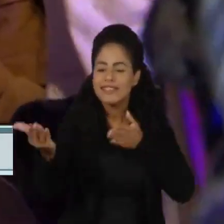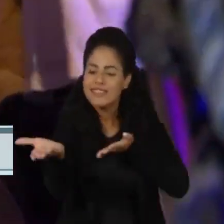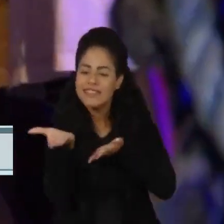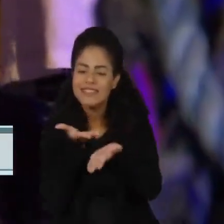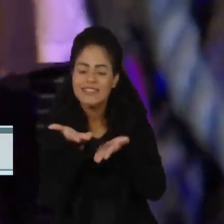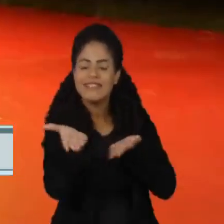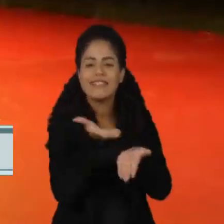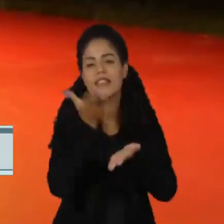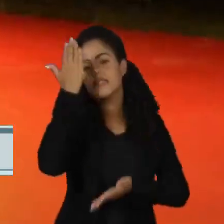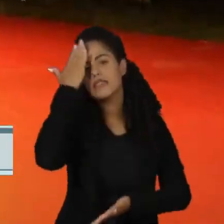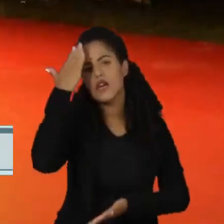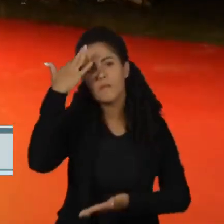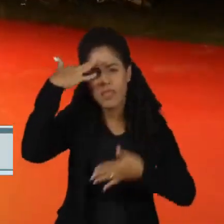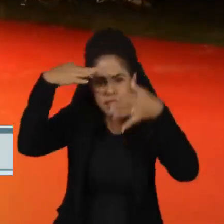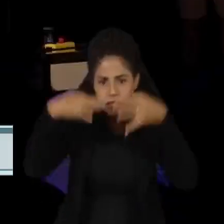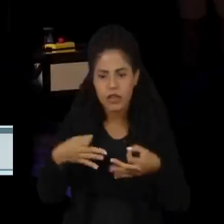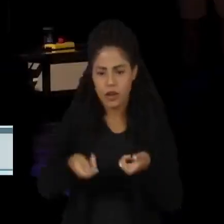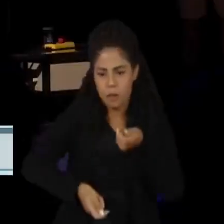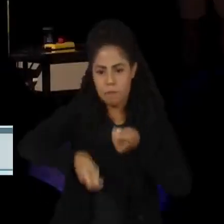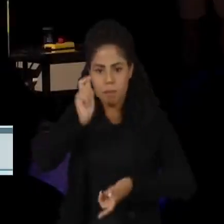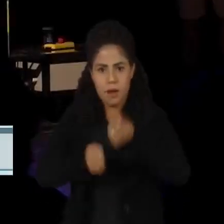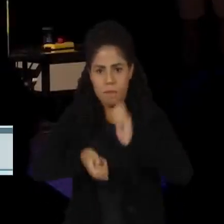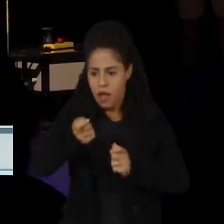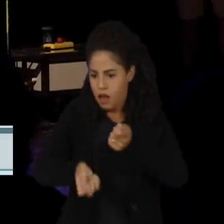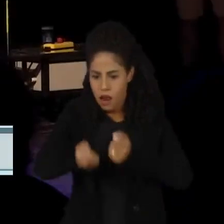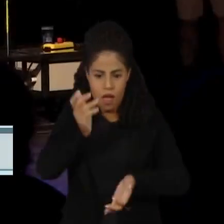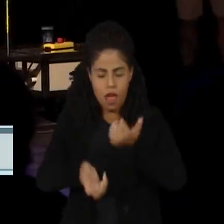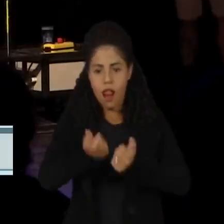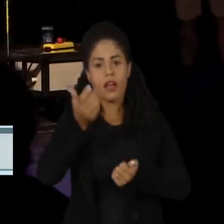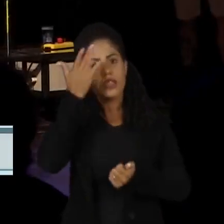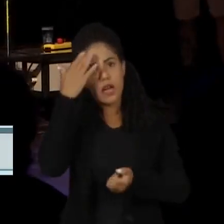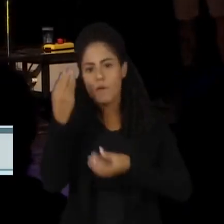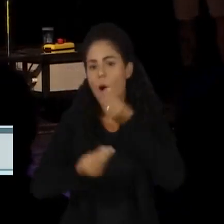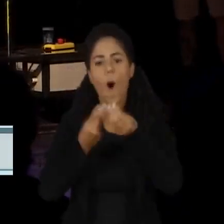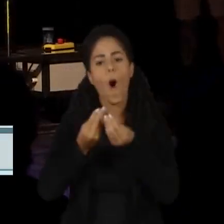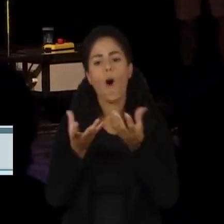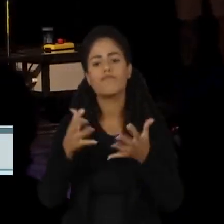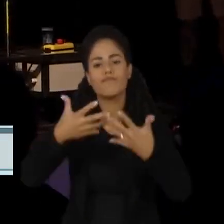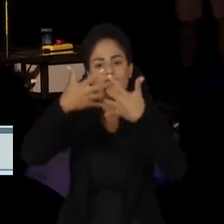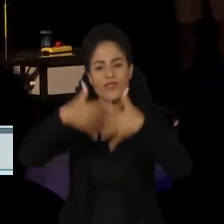entender o que é um pouco do malabarismo, do circo como um todo.